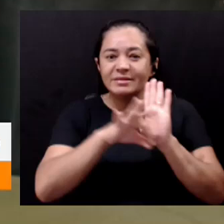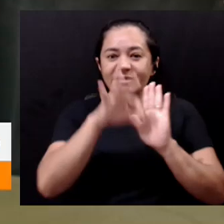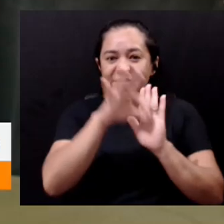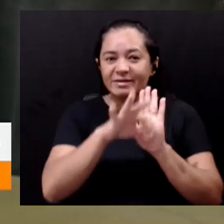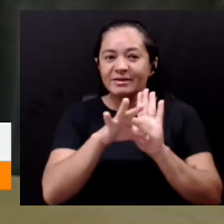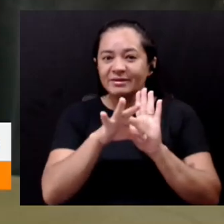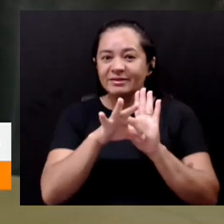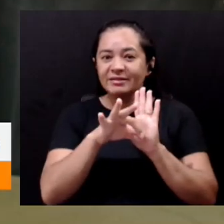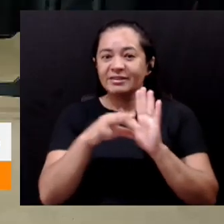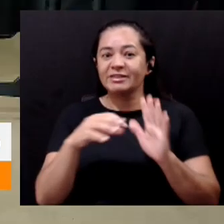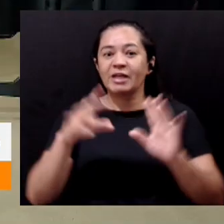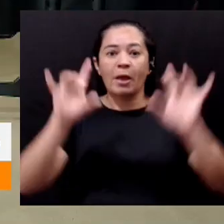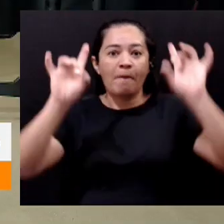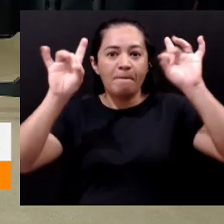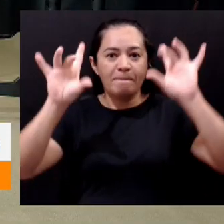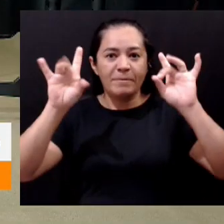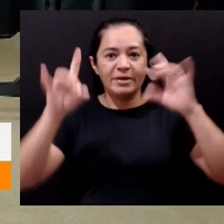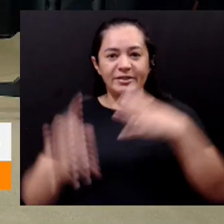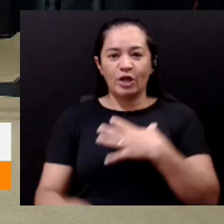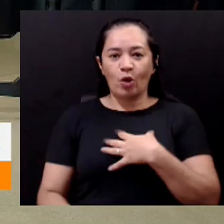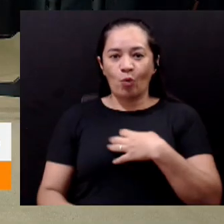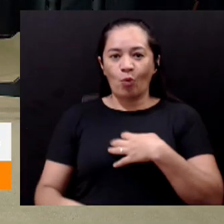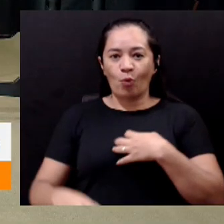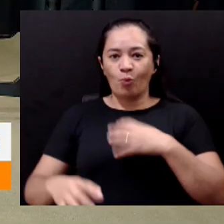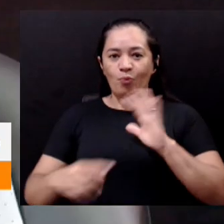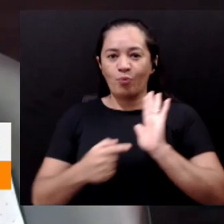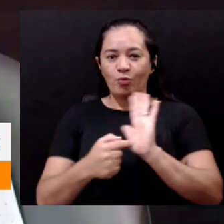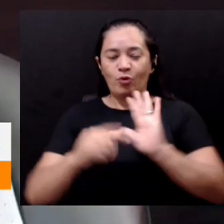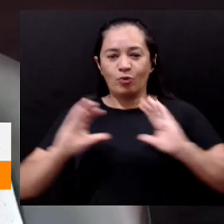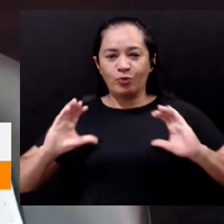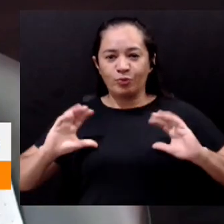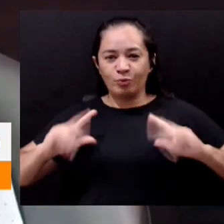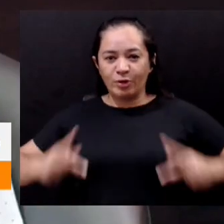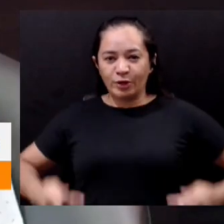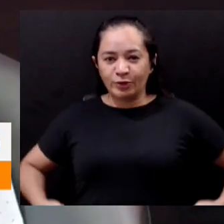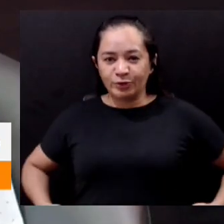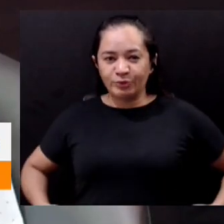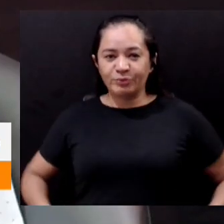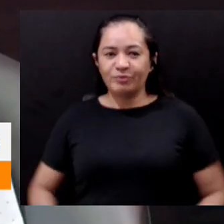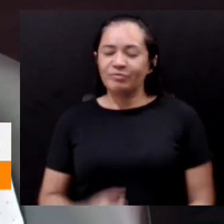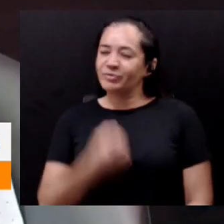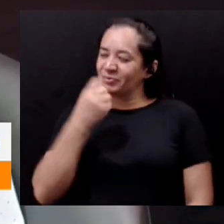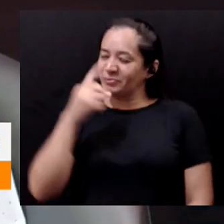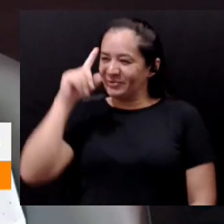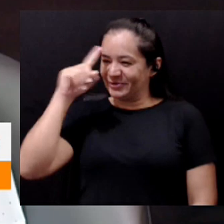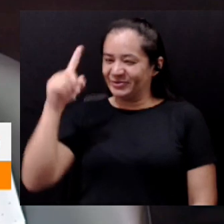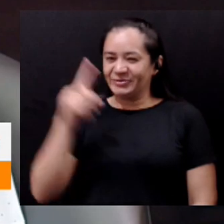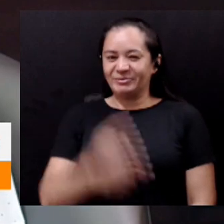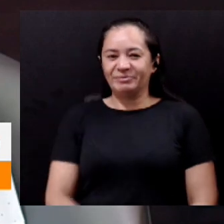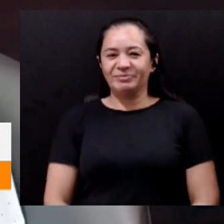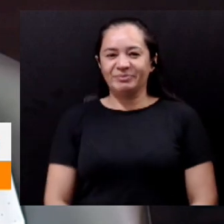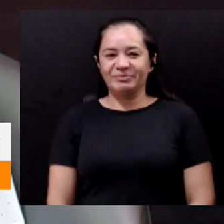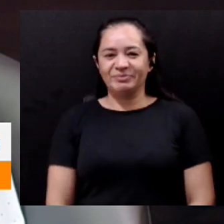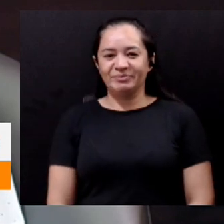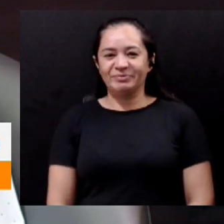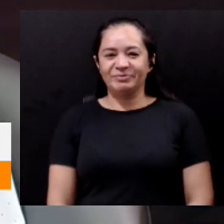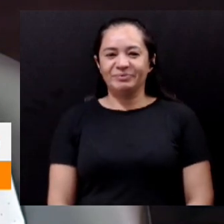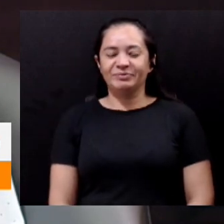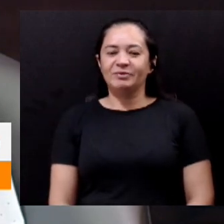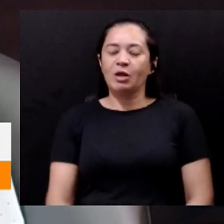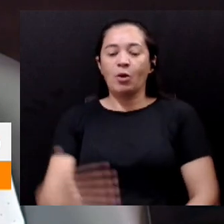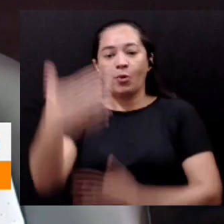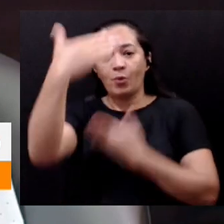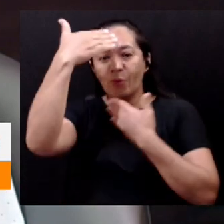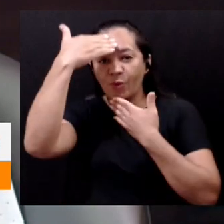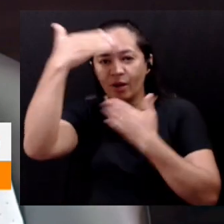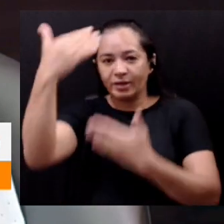humano. Seja bem-vindo, Denis Severo. Muito bom dia. Bom dia, Rúbia, tudo bom? Ah, Agradeço, né, a oportunidade de